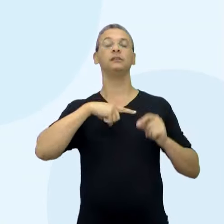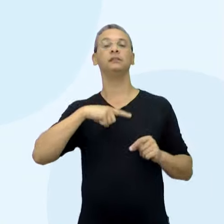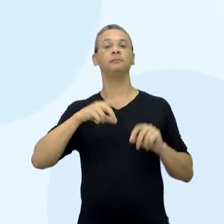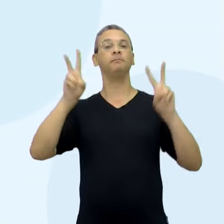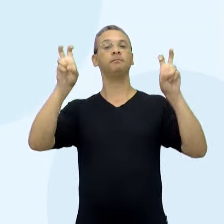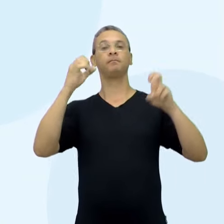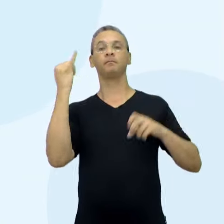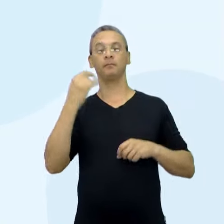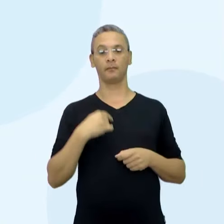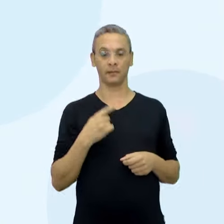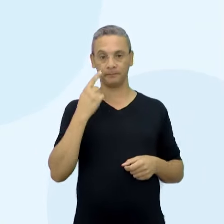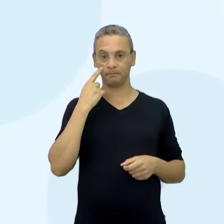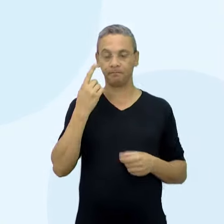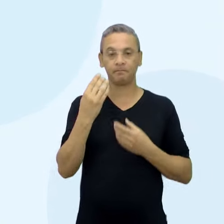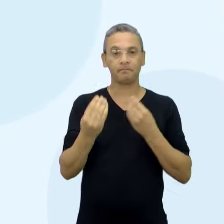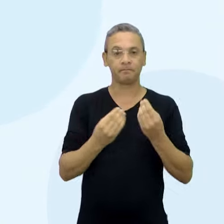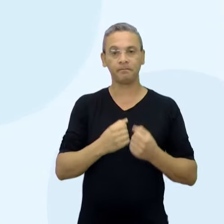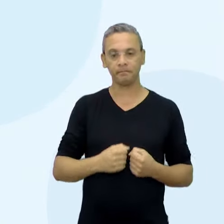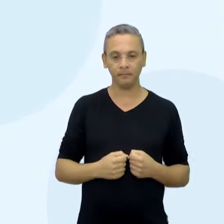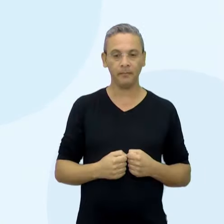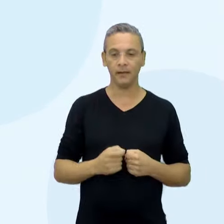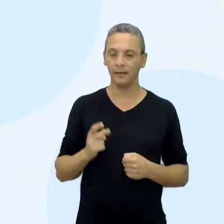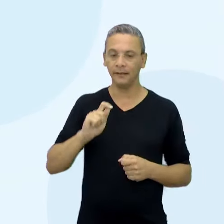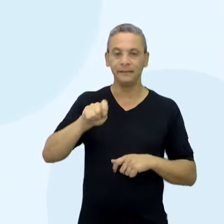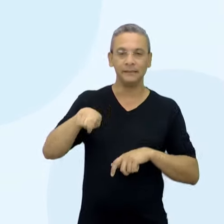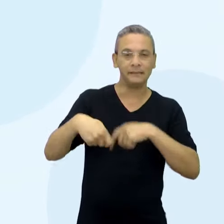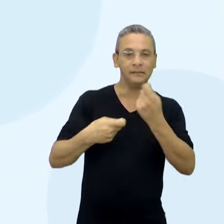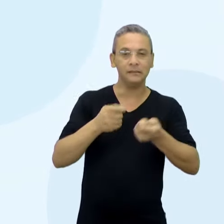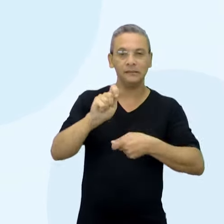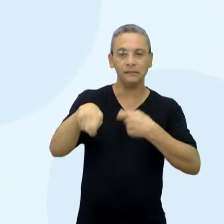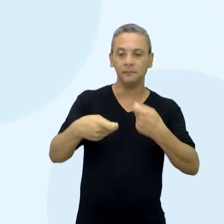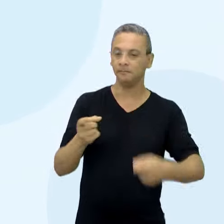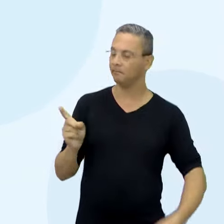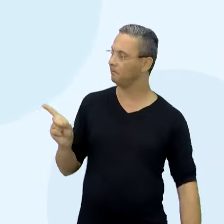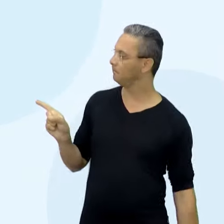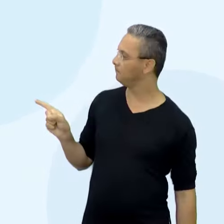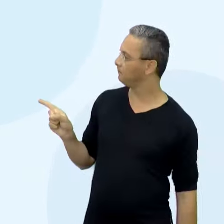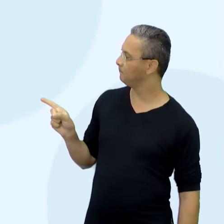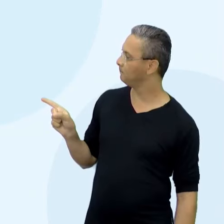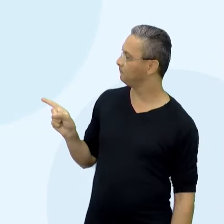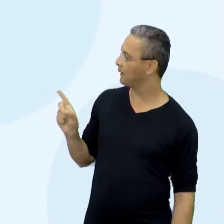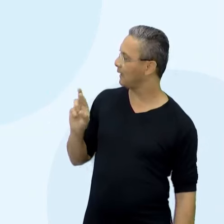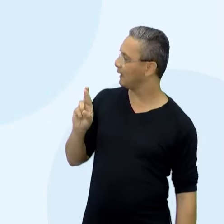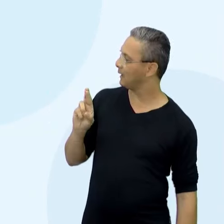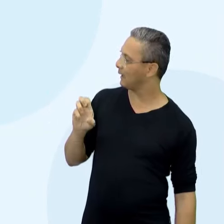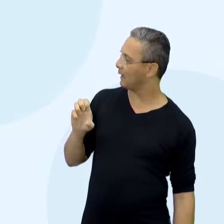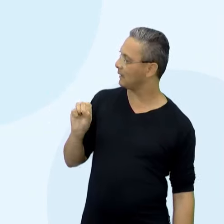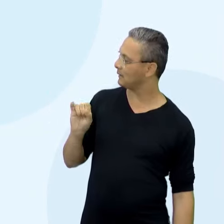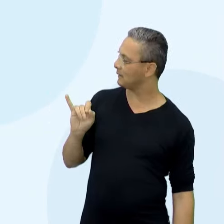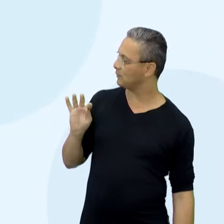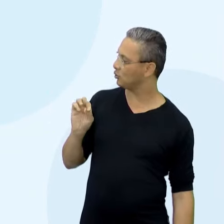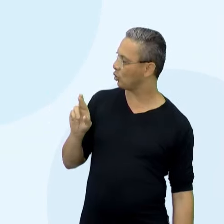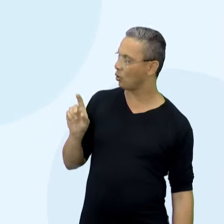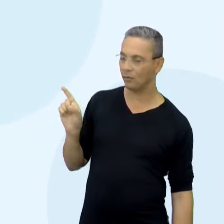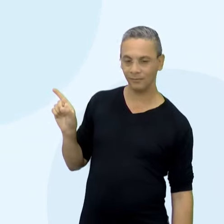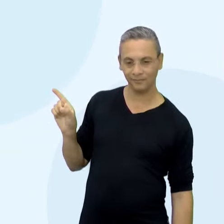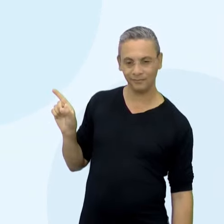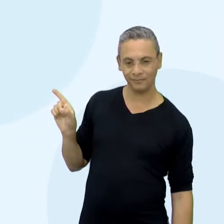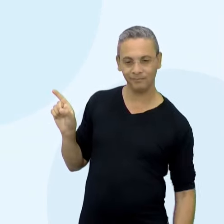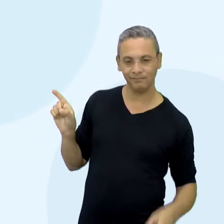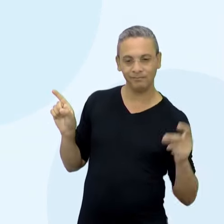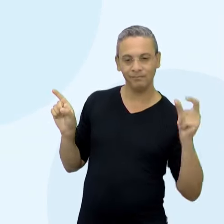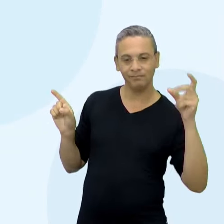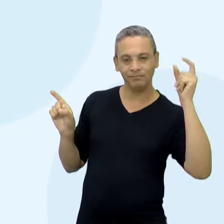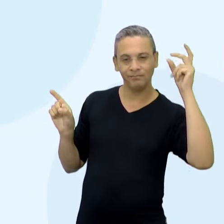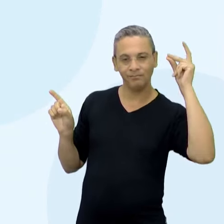destaque, olha a simbologia aqui do resistor. Né? Isso aí é antigo, mas